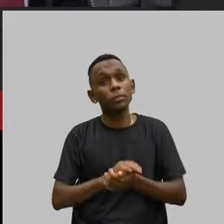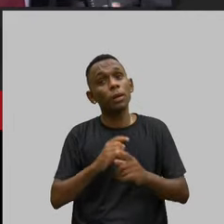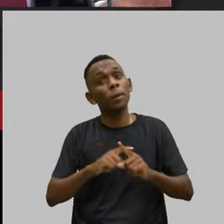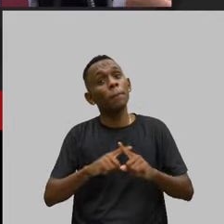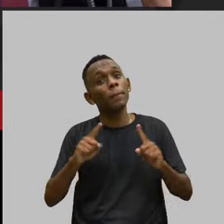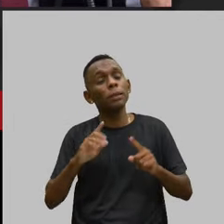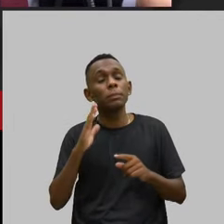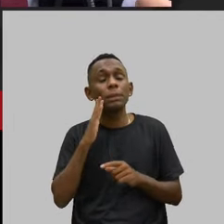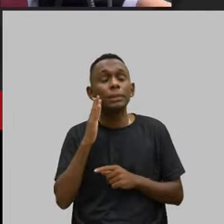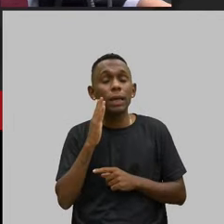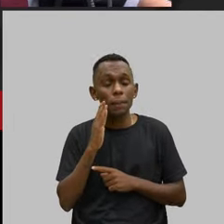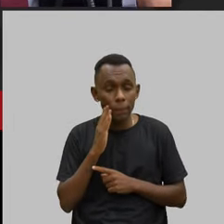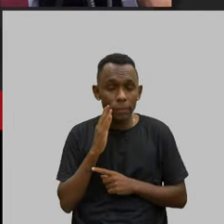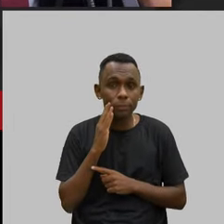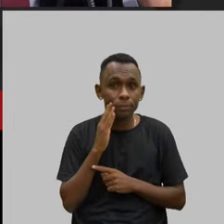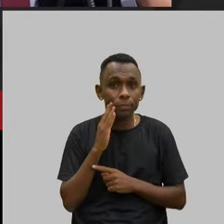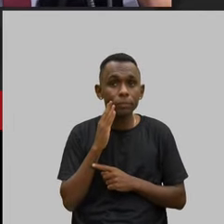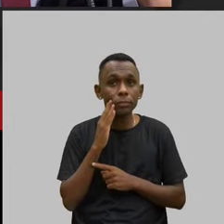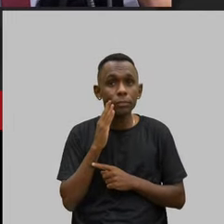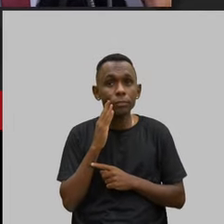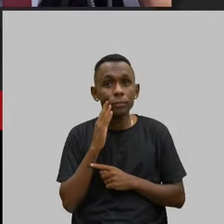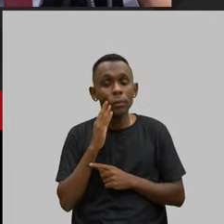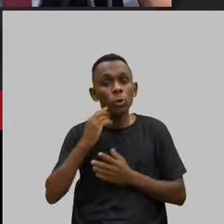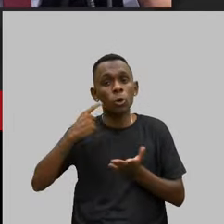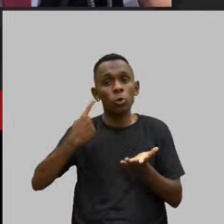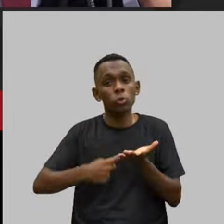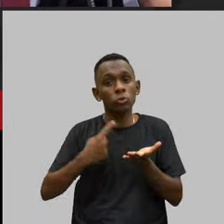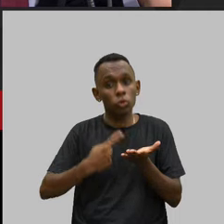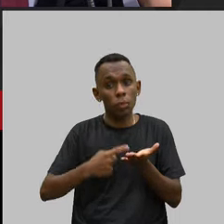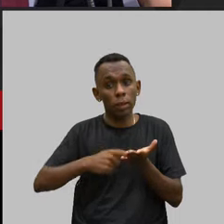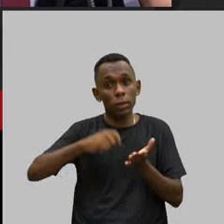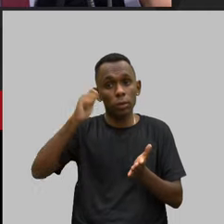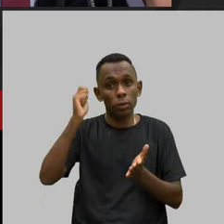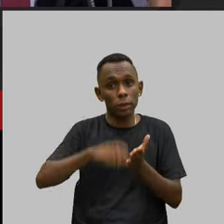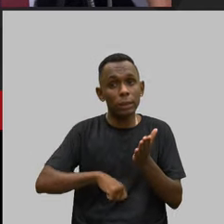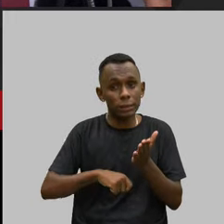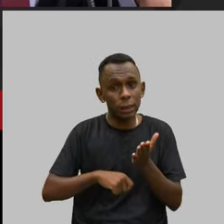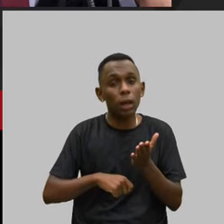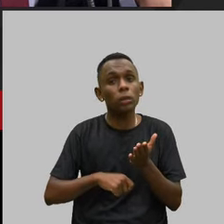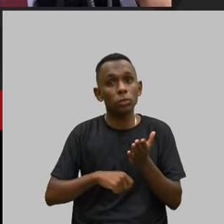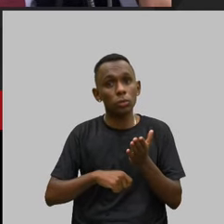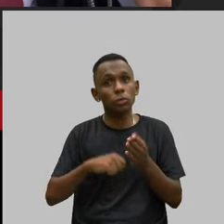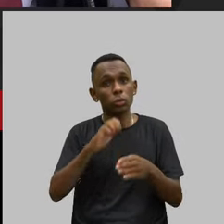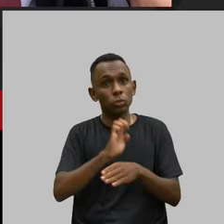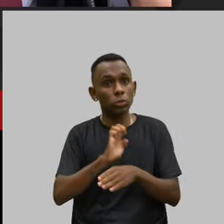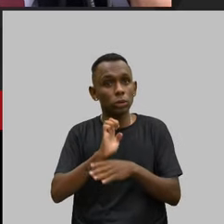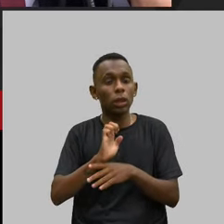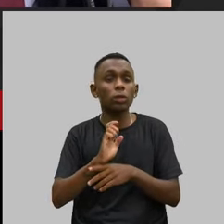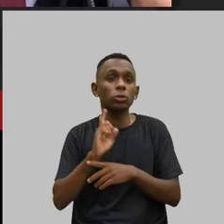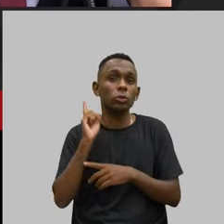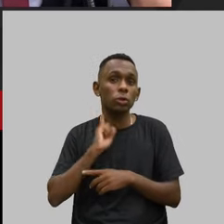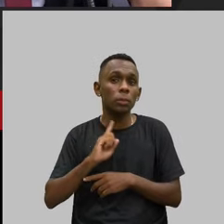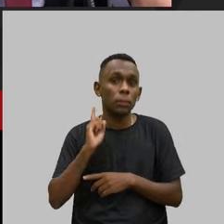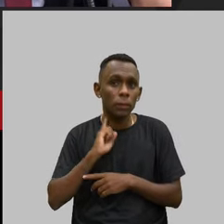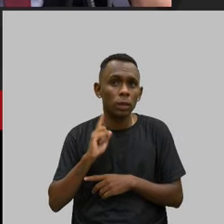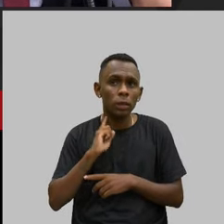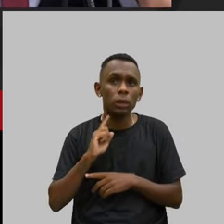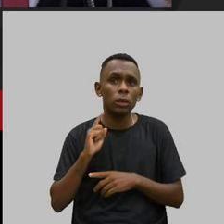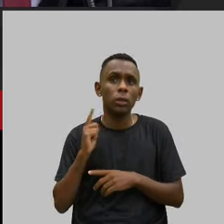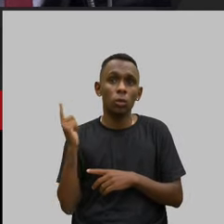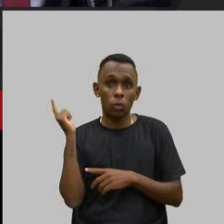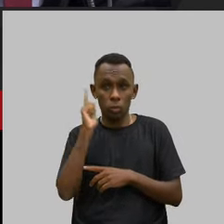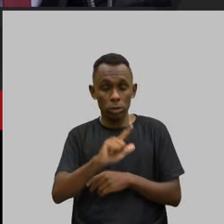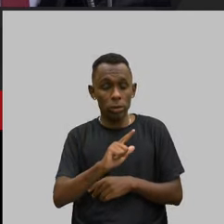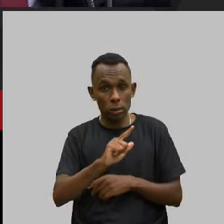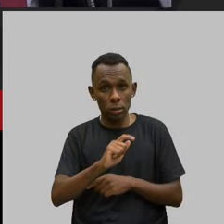para saber eh os termos de compromisso são assinados secretário o estado de Minas ele concede benefícios fiscais